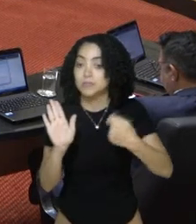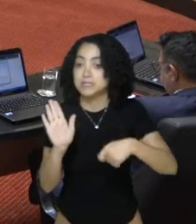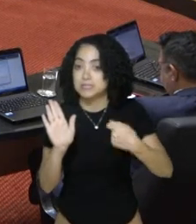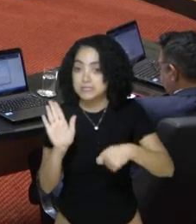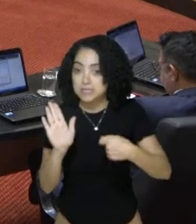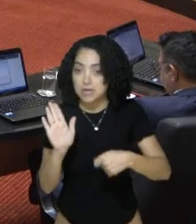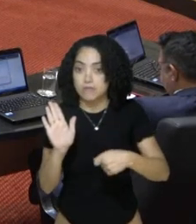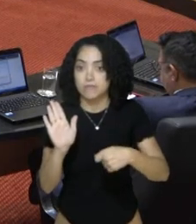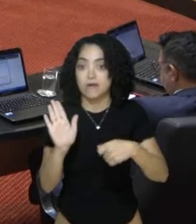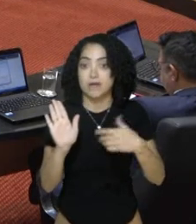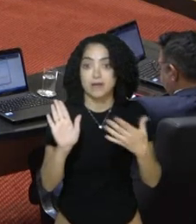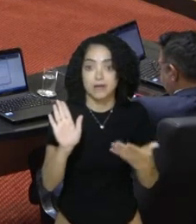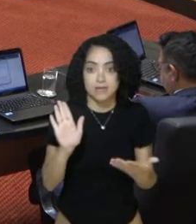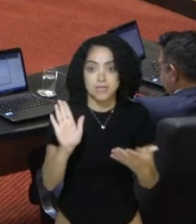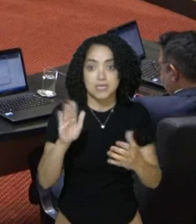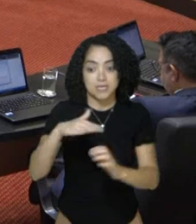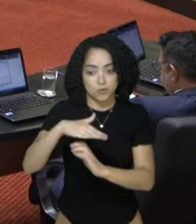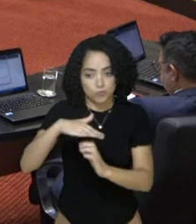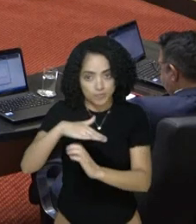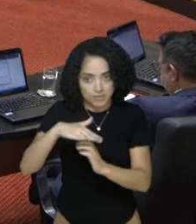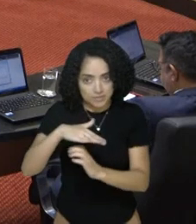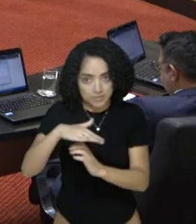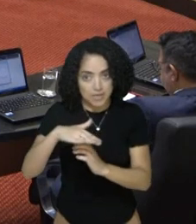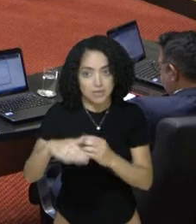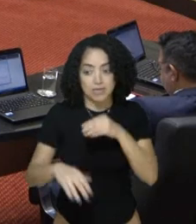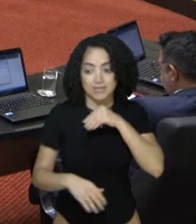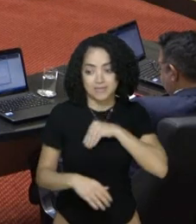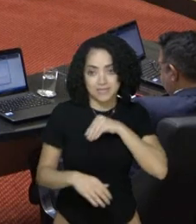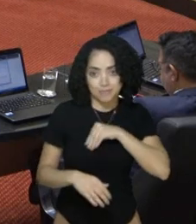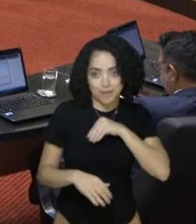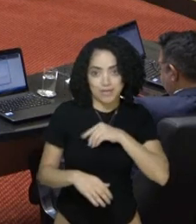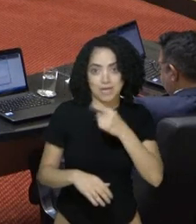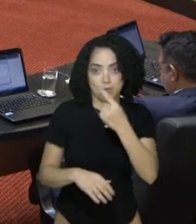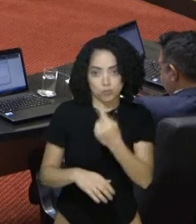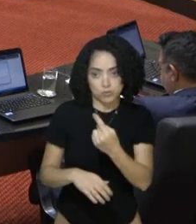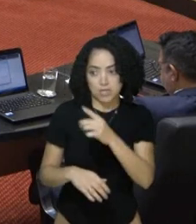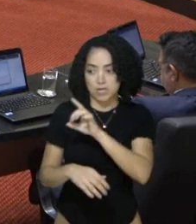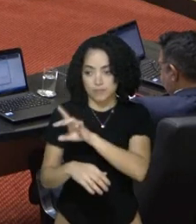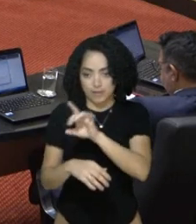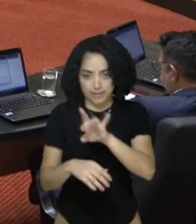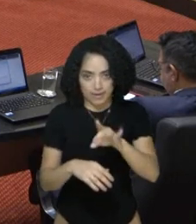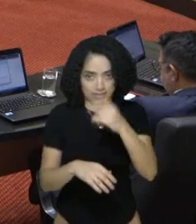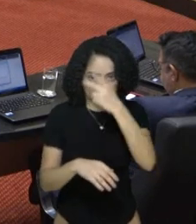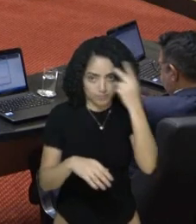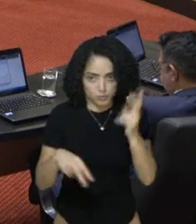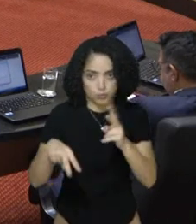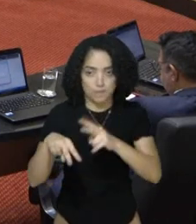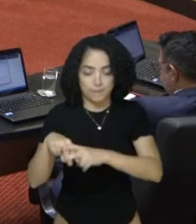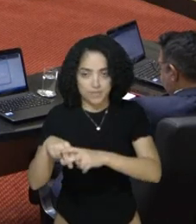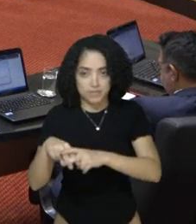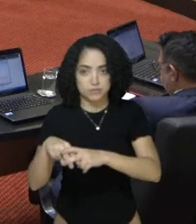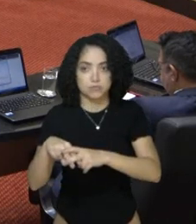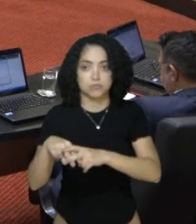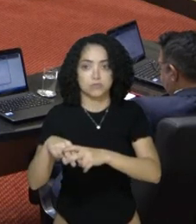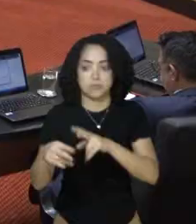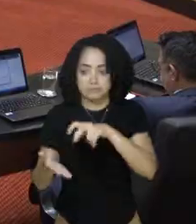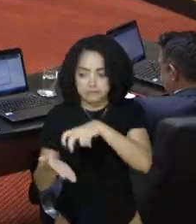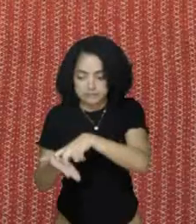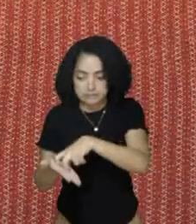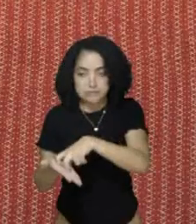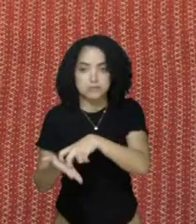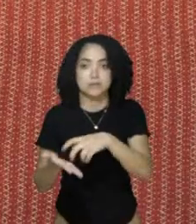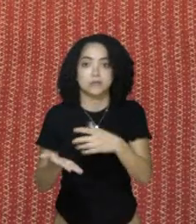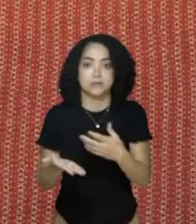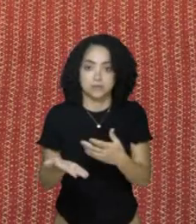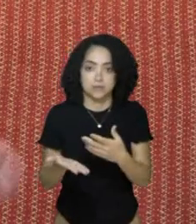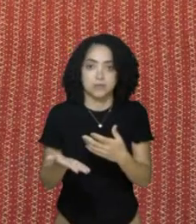nossa é o empresário pagar um salário mínimo para cada penado, né, aqueles que são condenados, claro, né, deputado Berlanda, porque